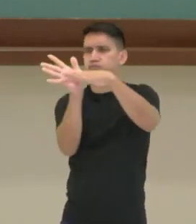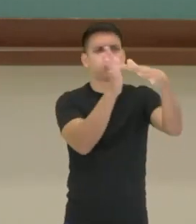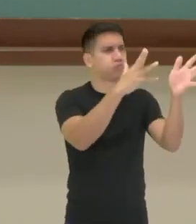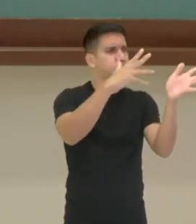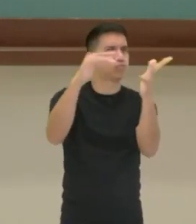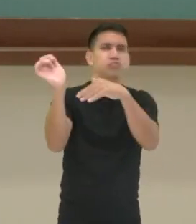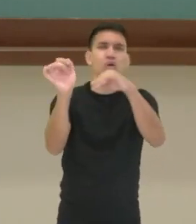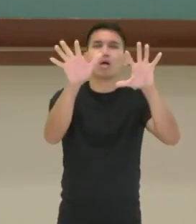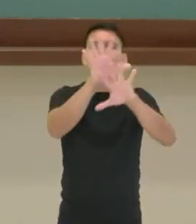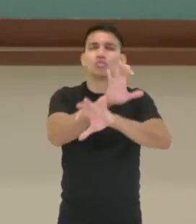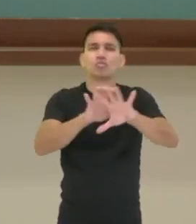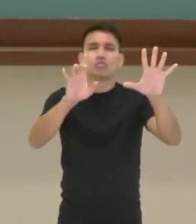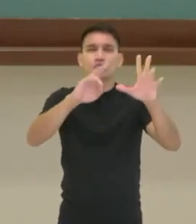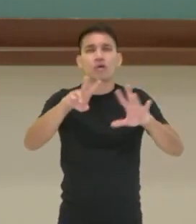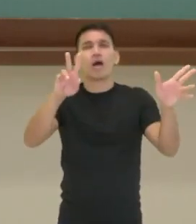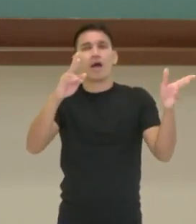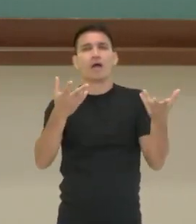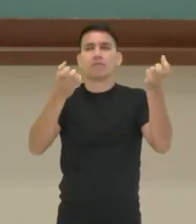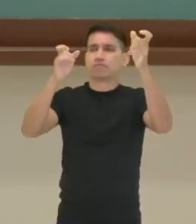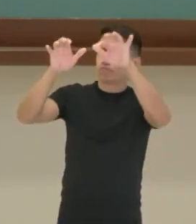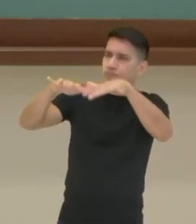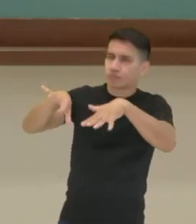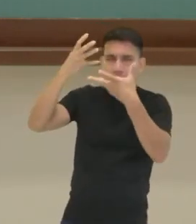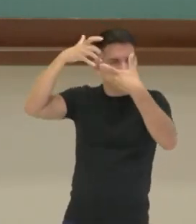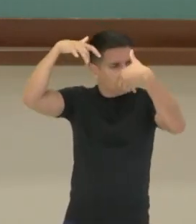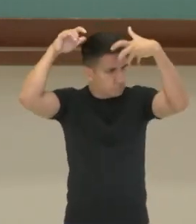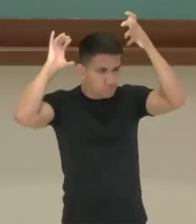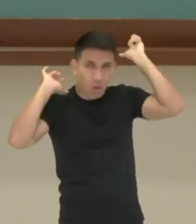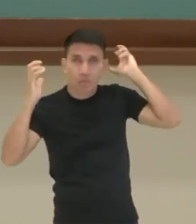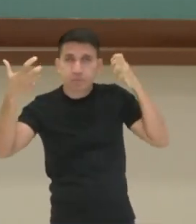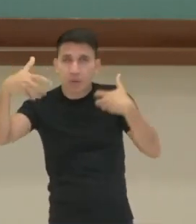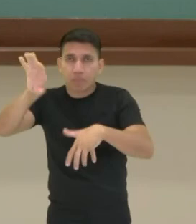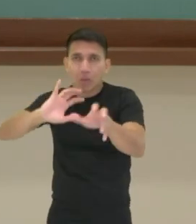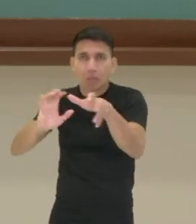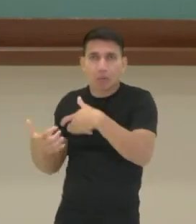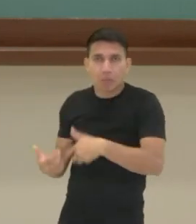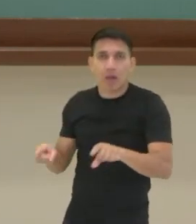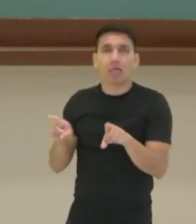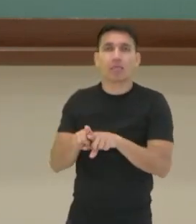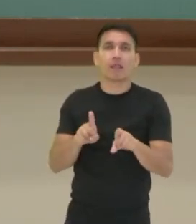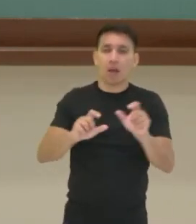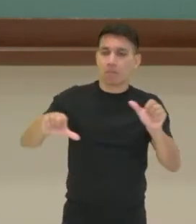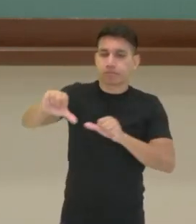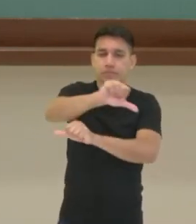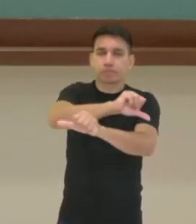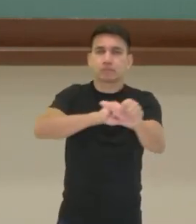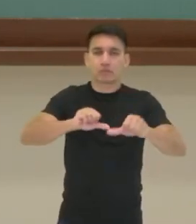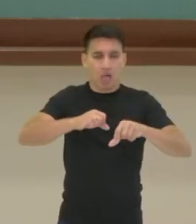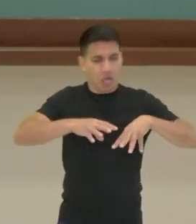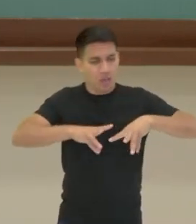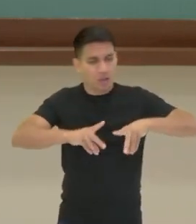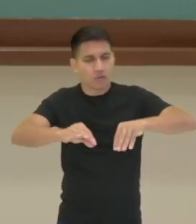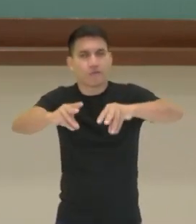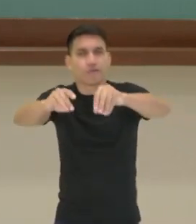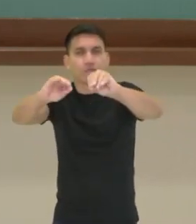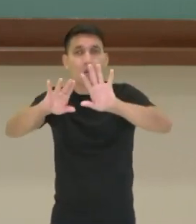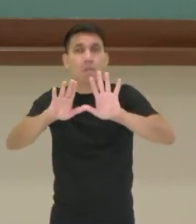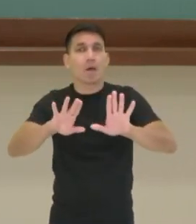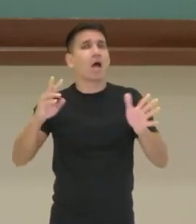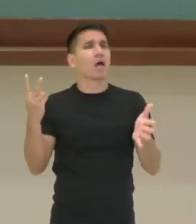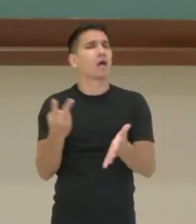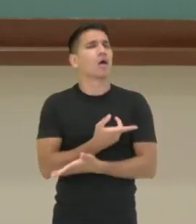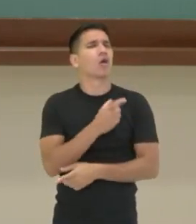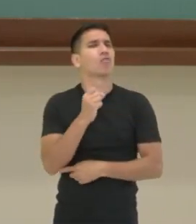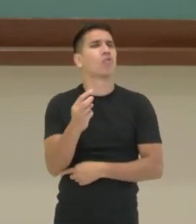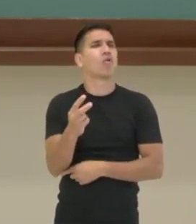onde ele queria. Derrubava o chapéu dos comerciantes, mudava as dunas de areia de lugar. Mas teve algo que o